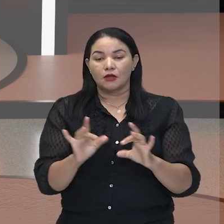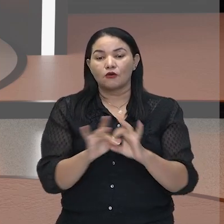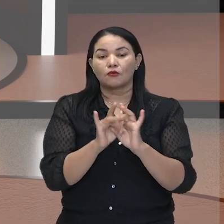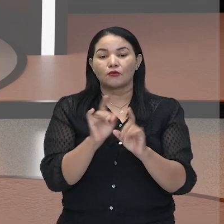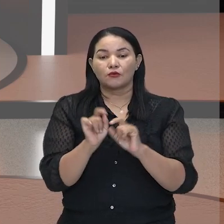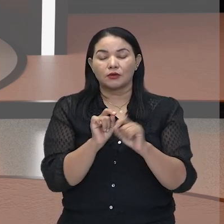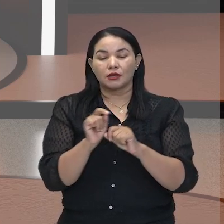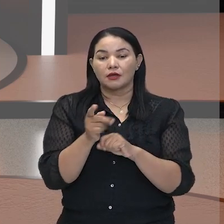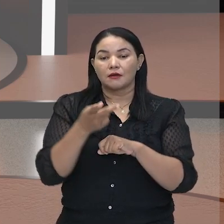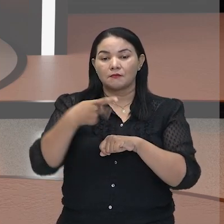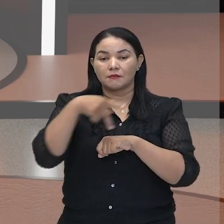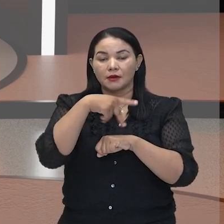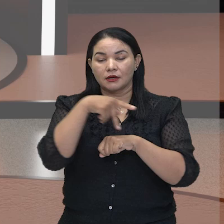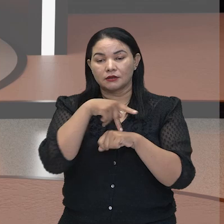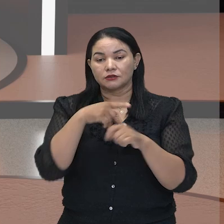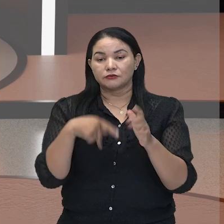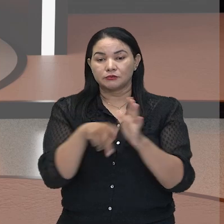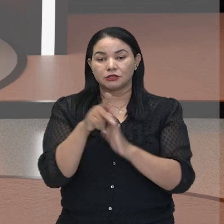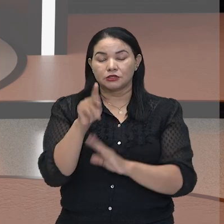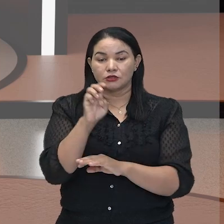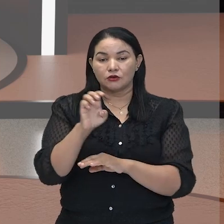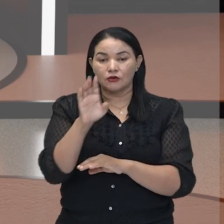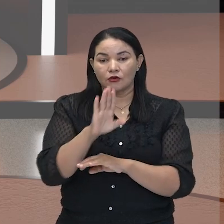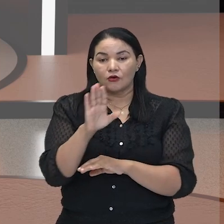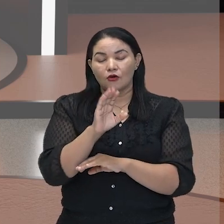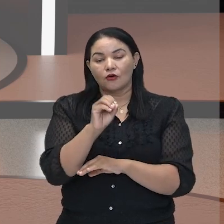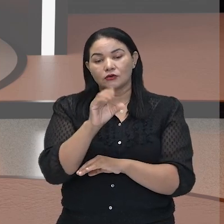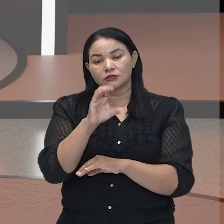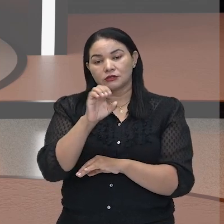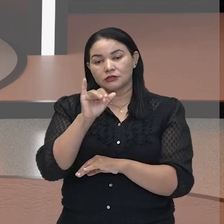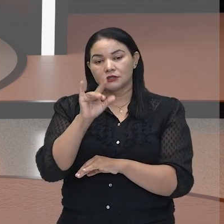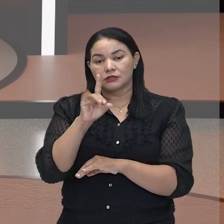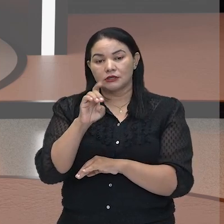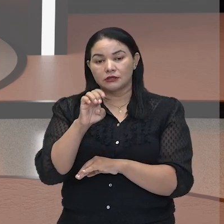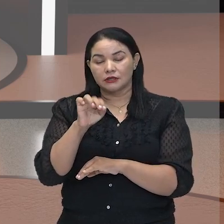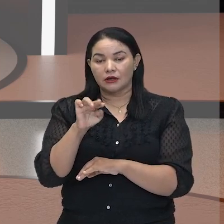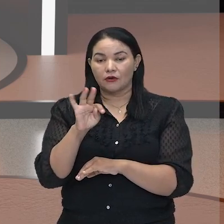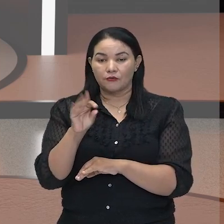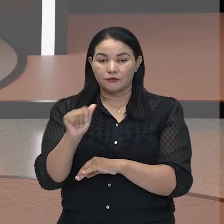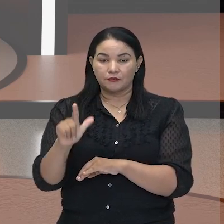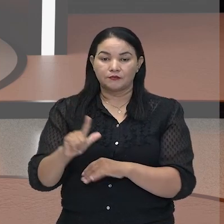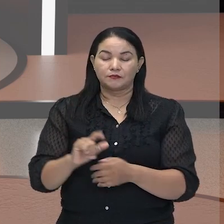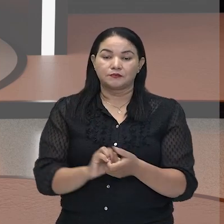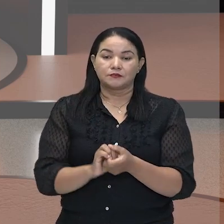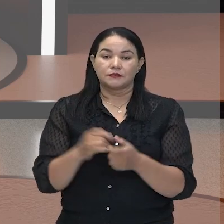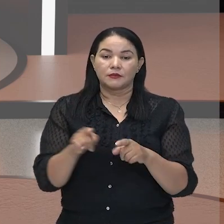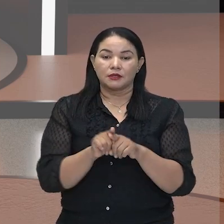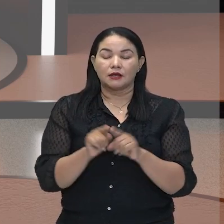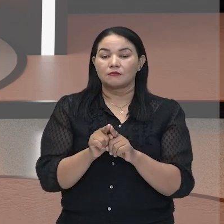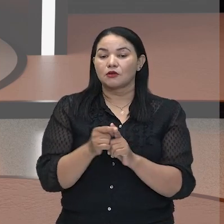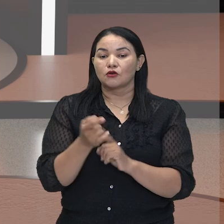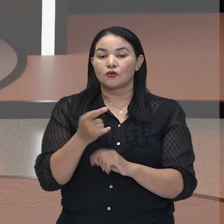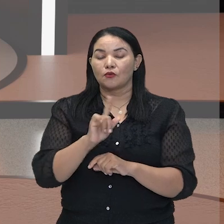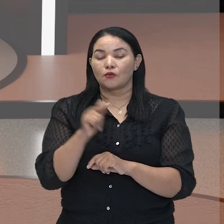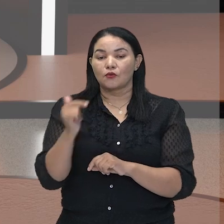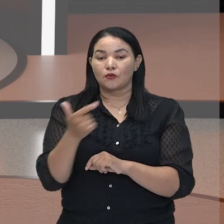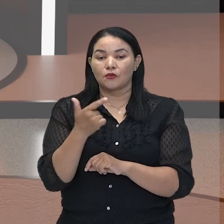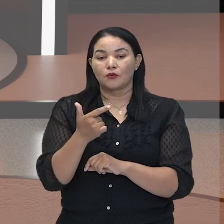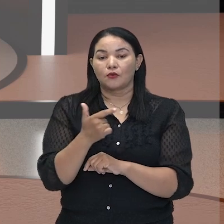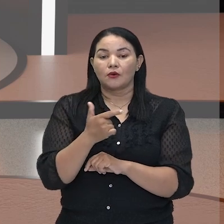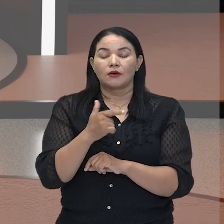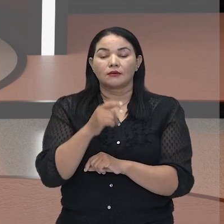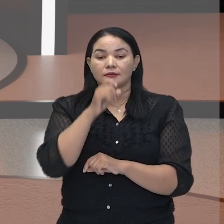chamada países da Europa Ocidental. E os países que estão nesse tom de laranja,